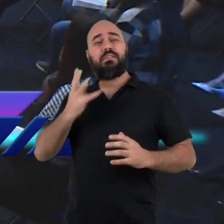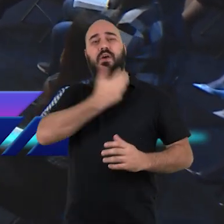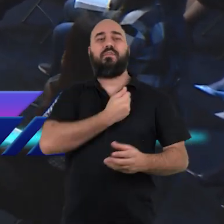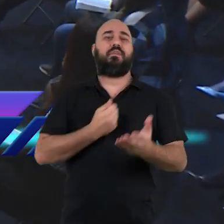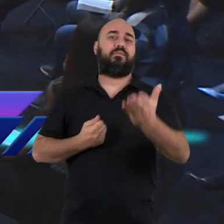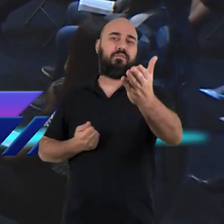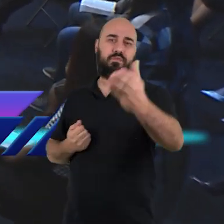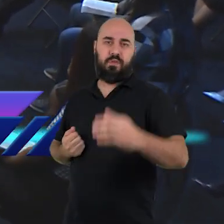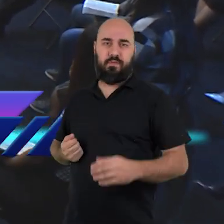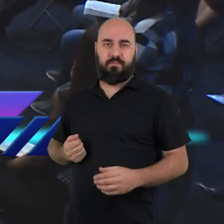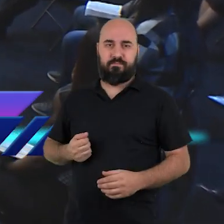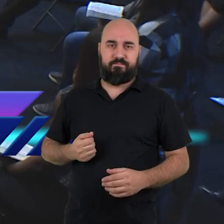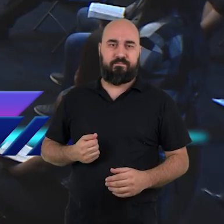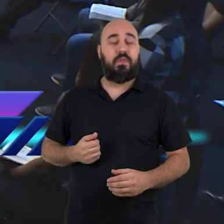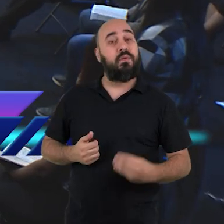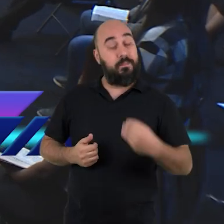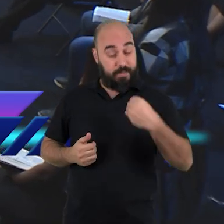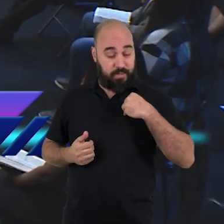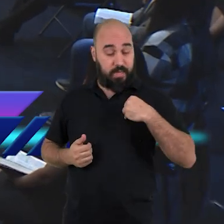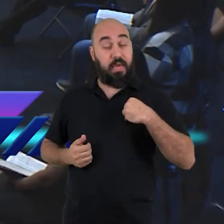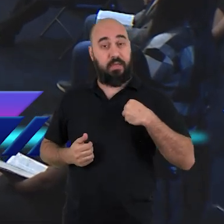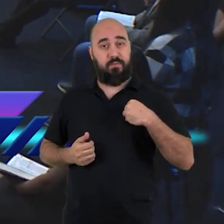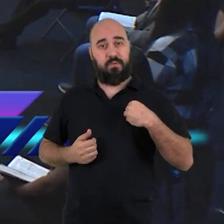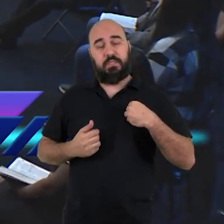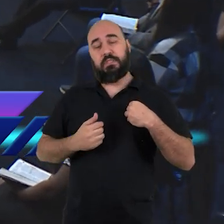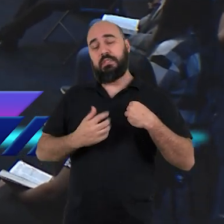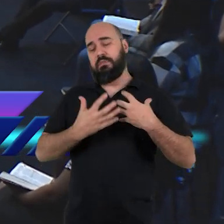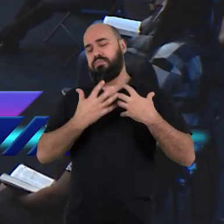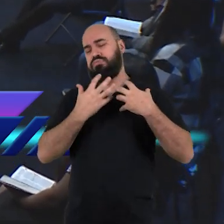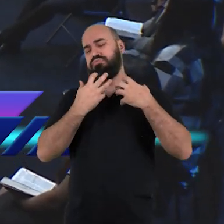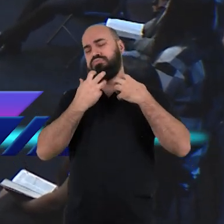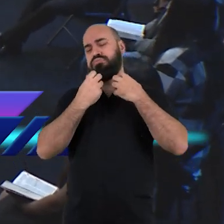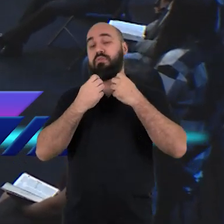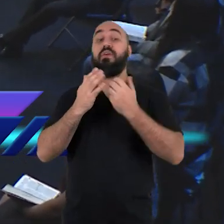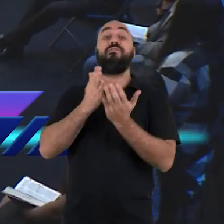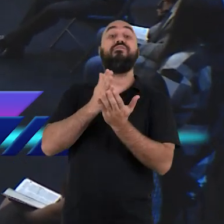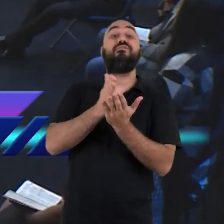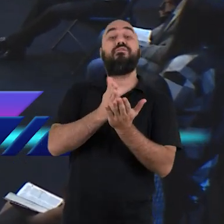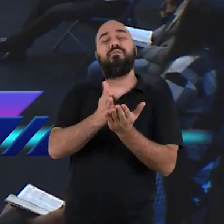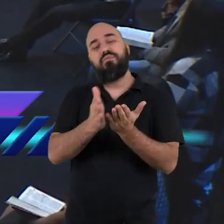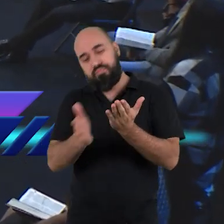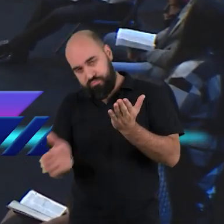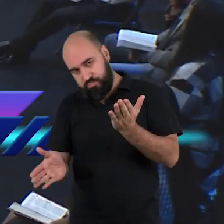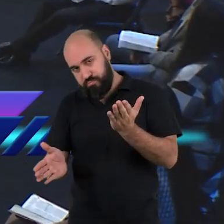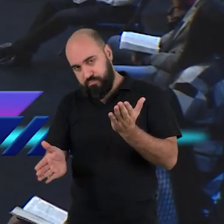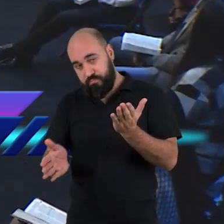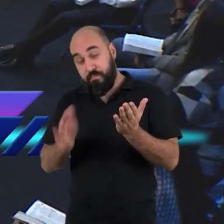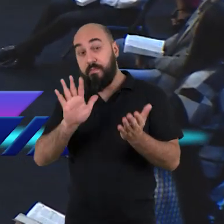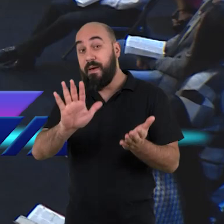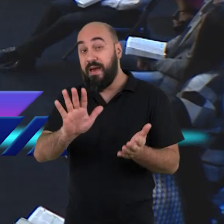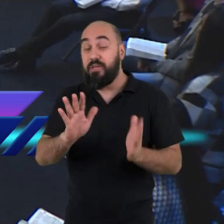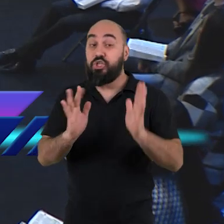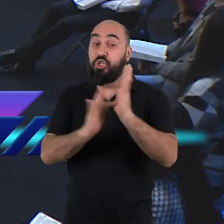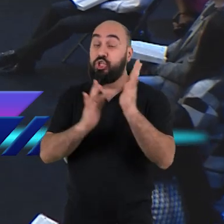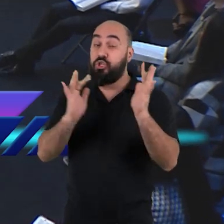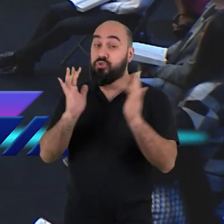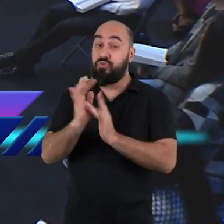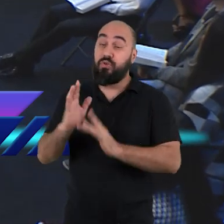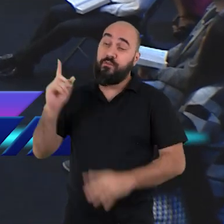O pecado nos afasta de Deus. Mas o que Jesus Cristo fez foi vir à